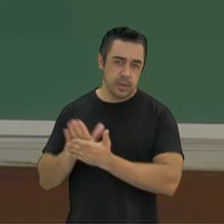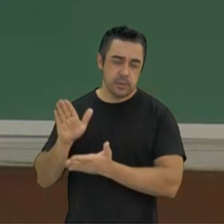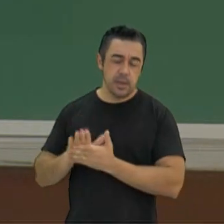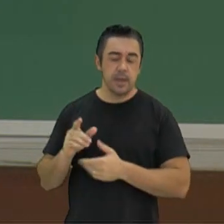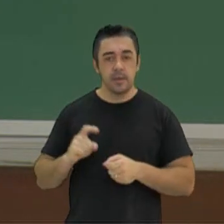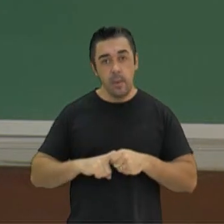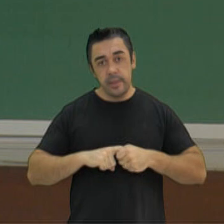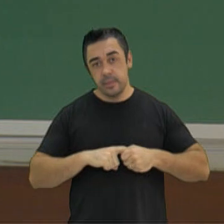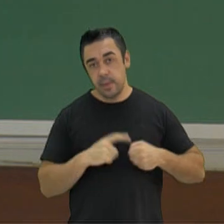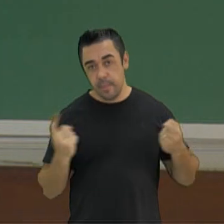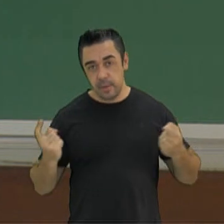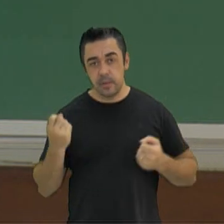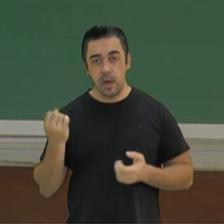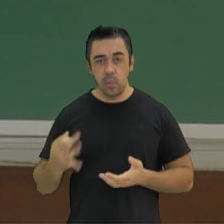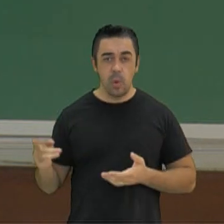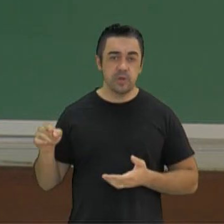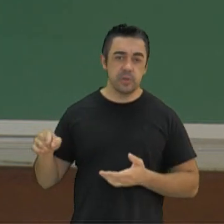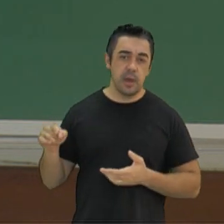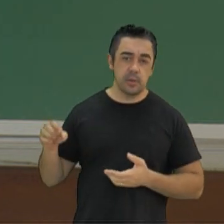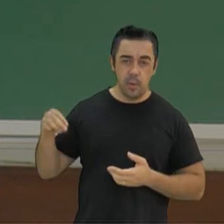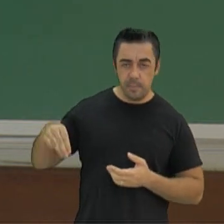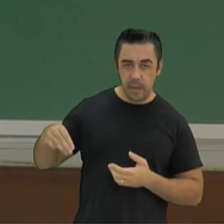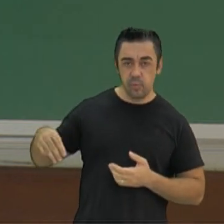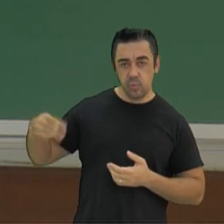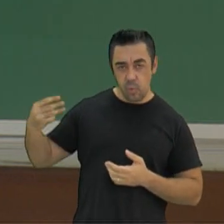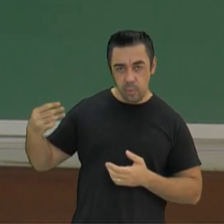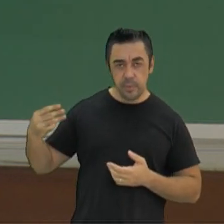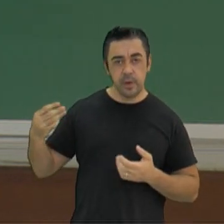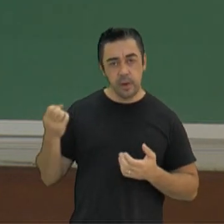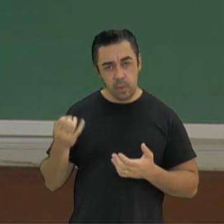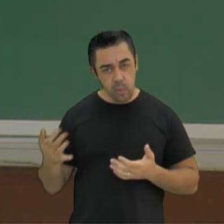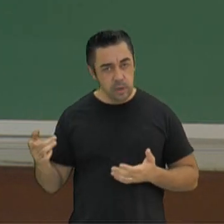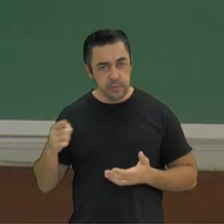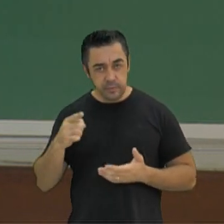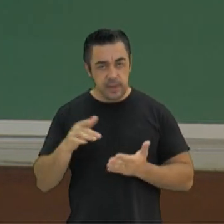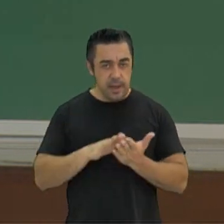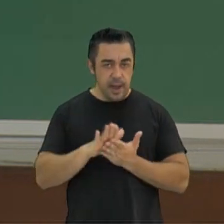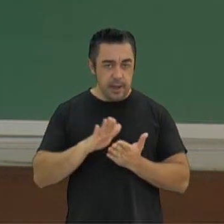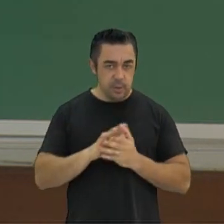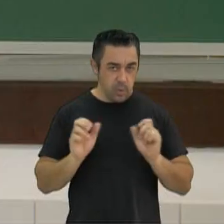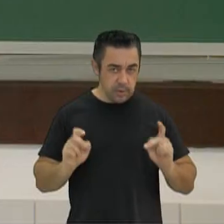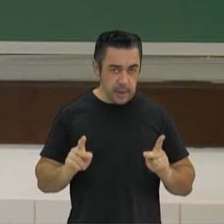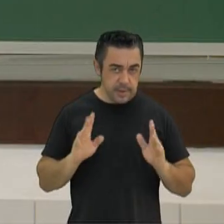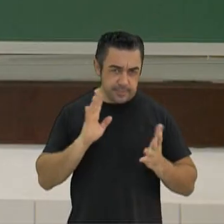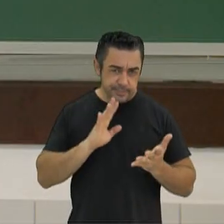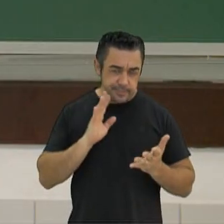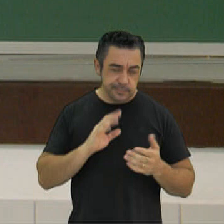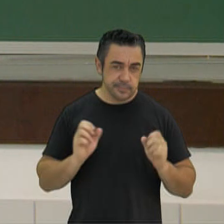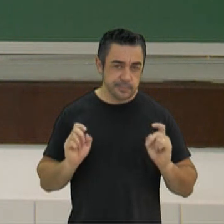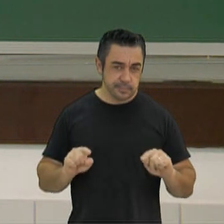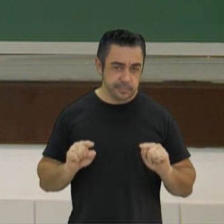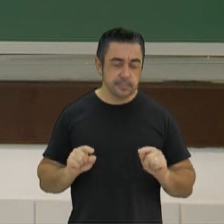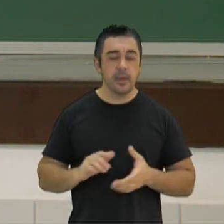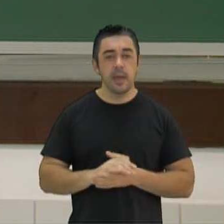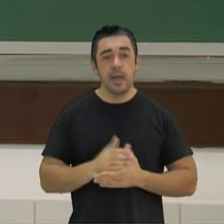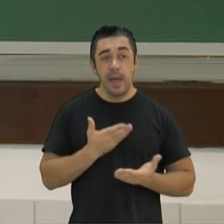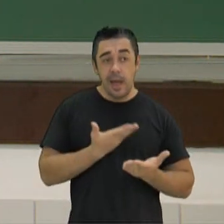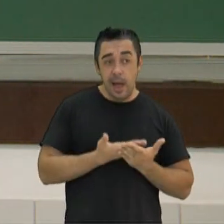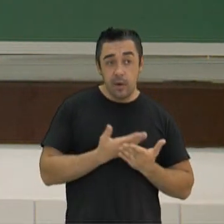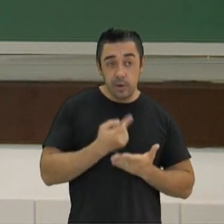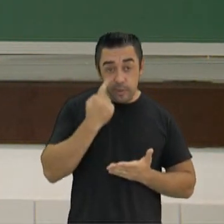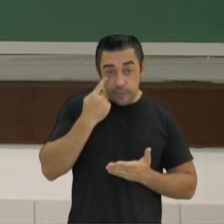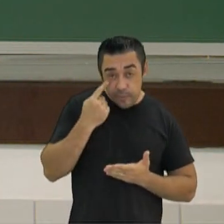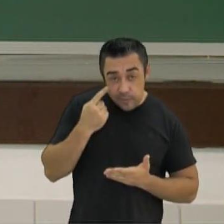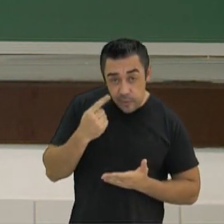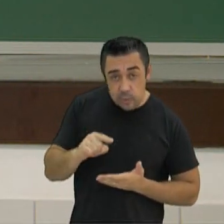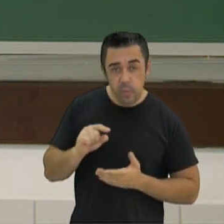variável independente aqui é a quantidade consumida. Legal? Então, nessa aula, você viu o